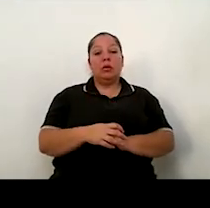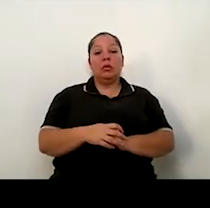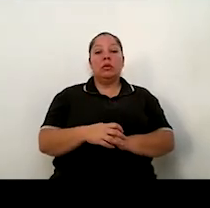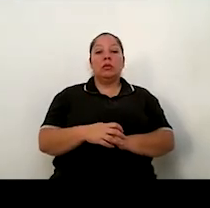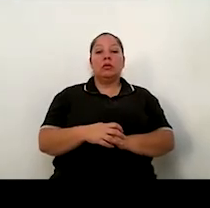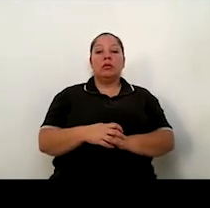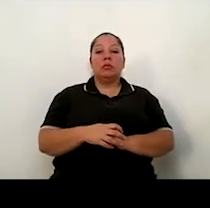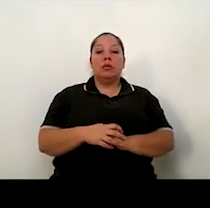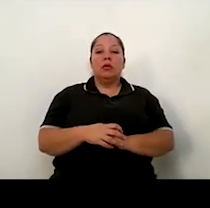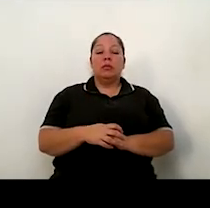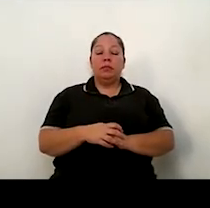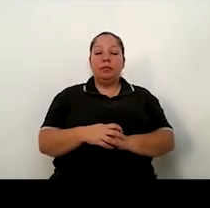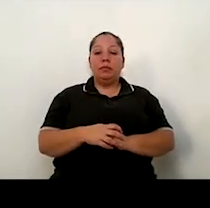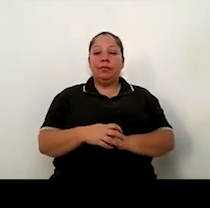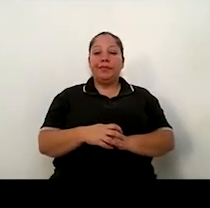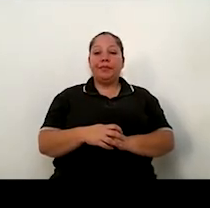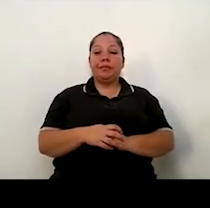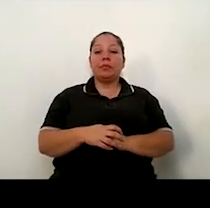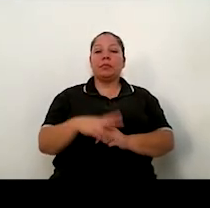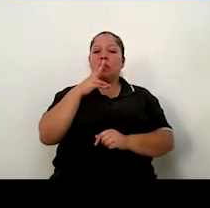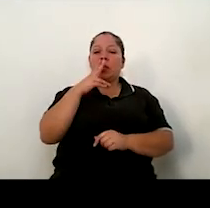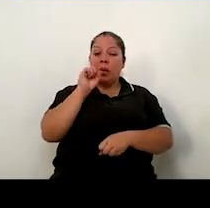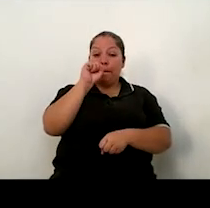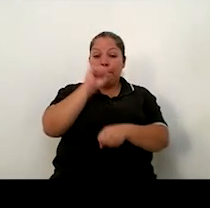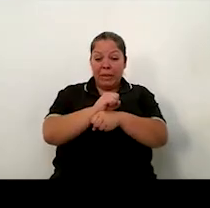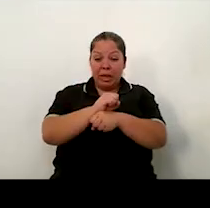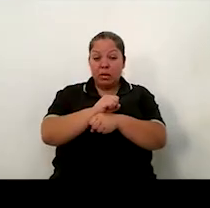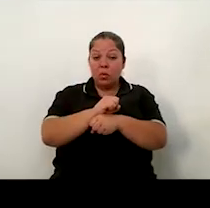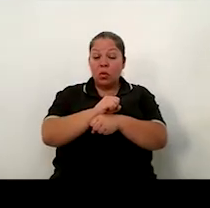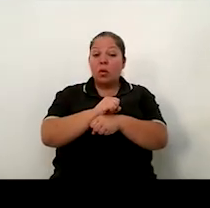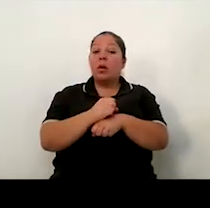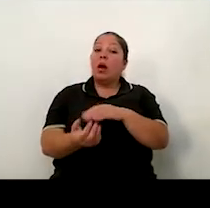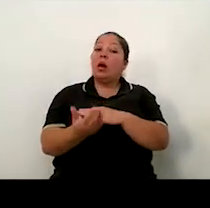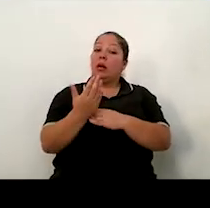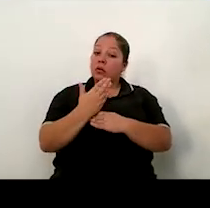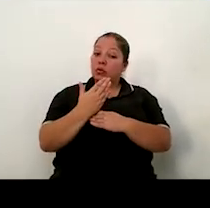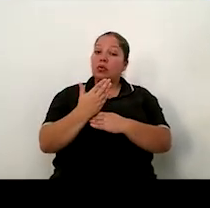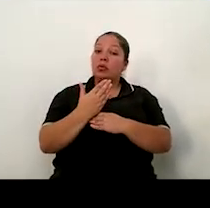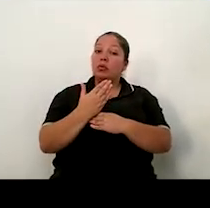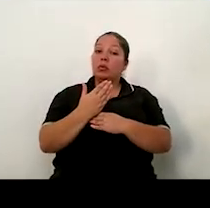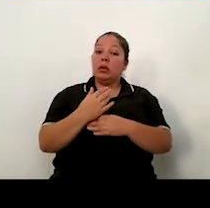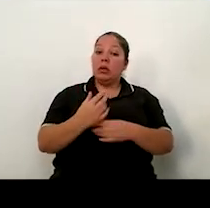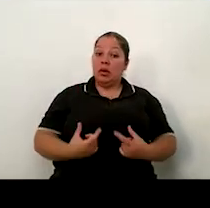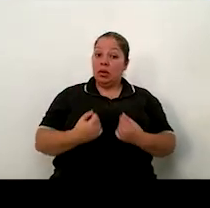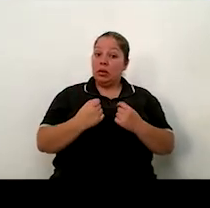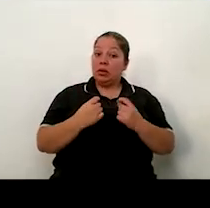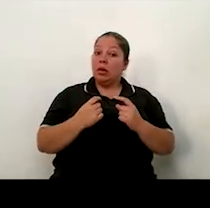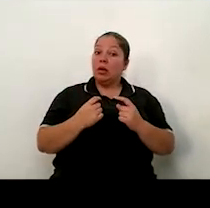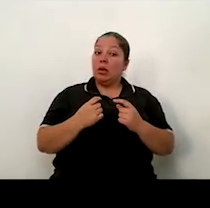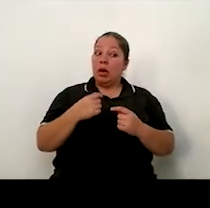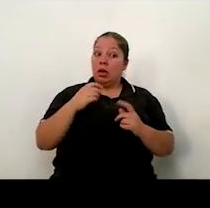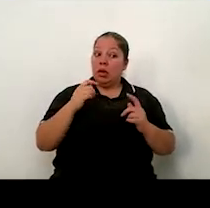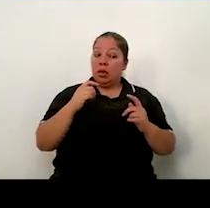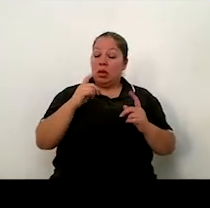da duração. E parar de fumar reduz o risco de câncer. Então, quer dizer que quanto mais você fumar, e o maior tempo que